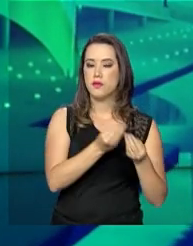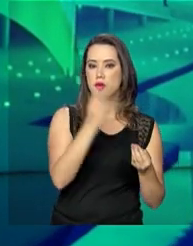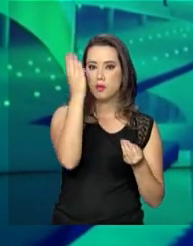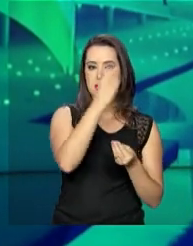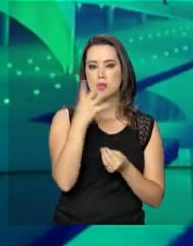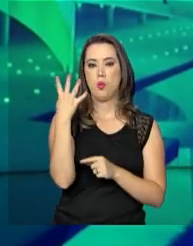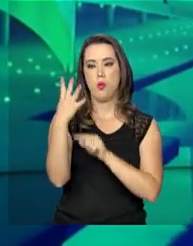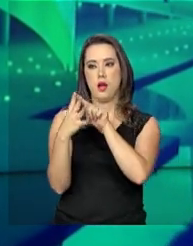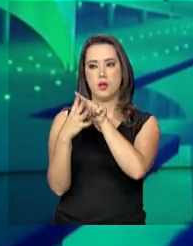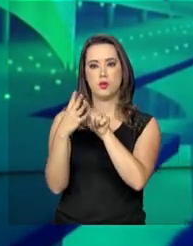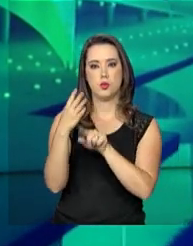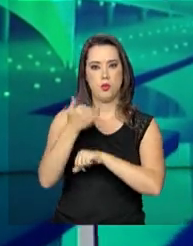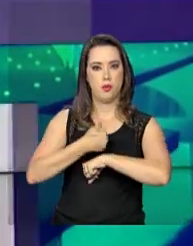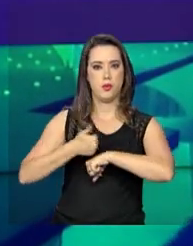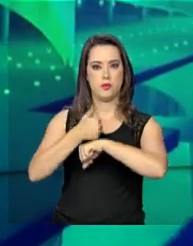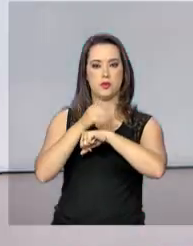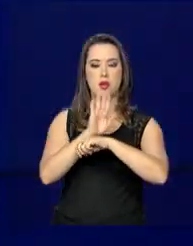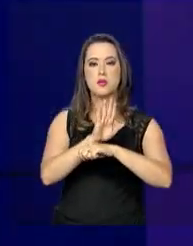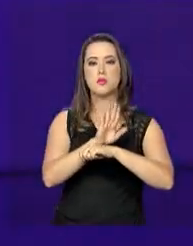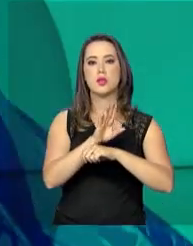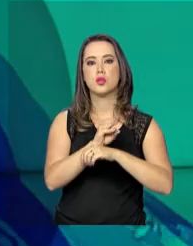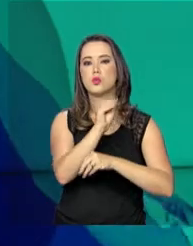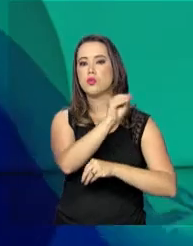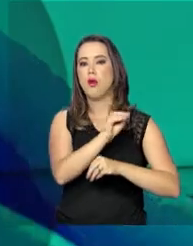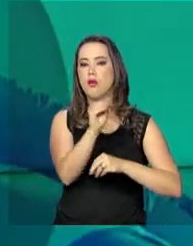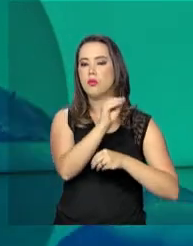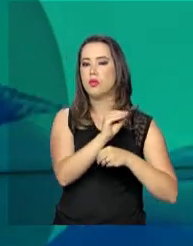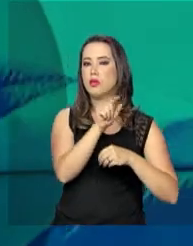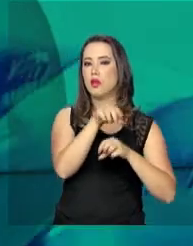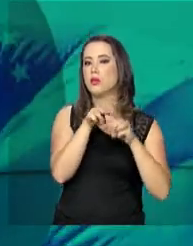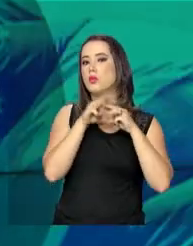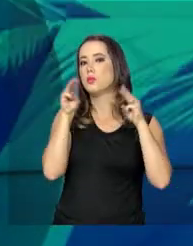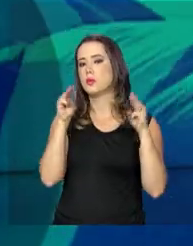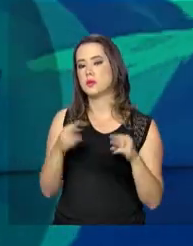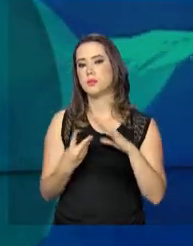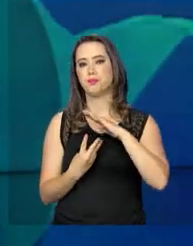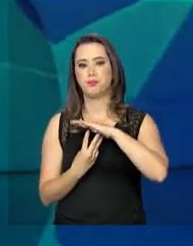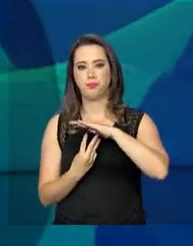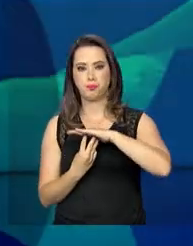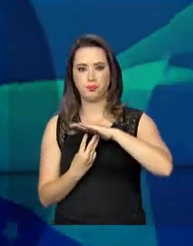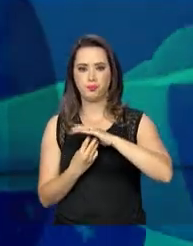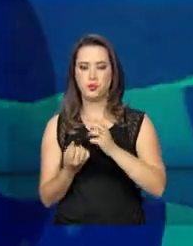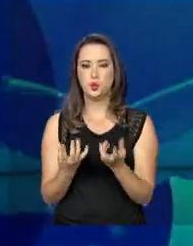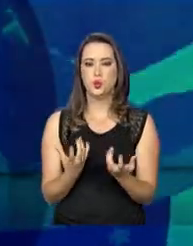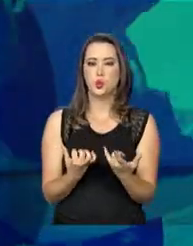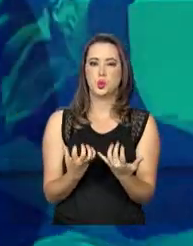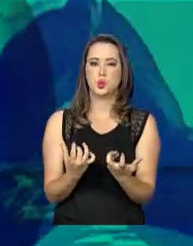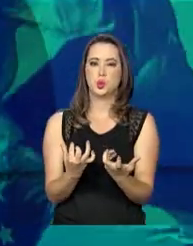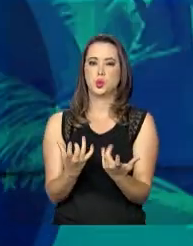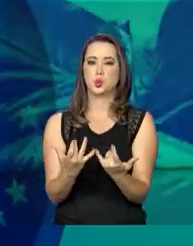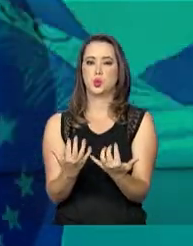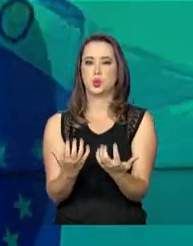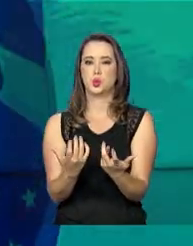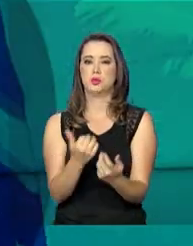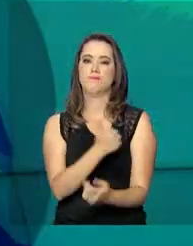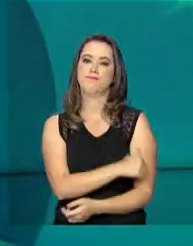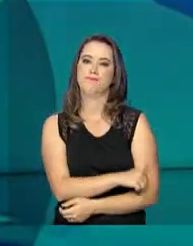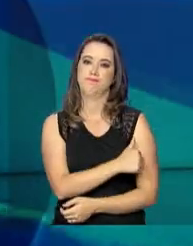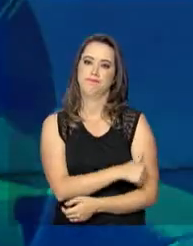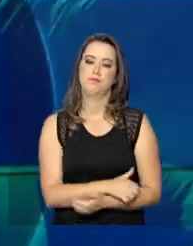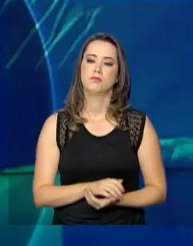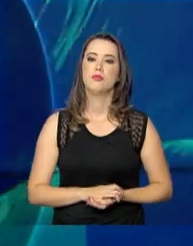especialistas para ajudar na recuperação do acervo do museu nacional do rio de janeiro destruído por um incêndio no início deste mês